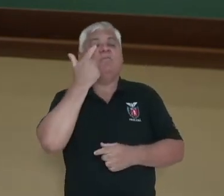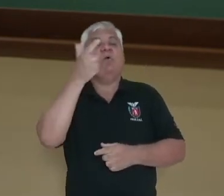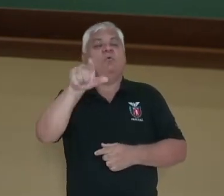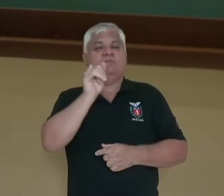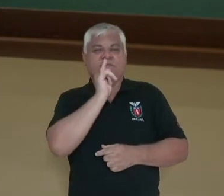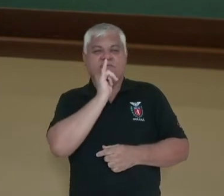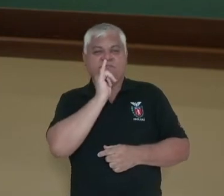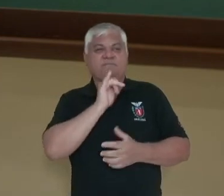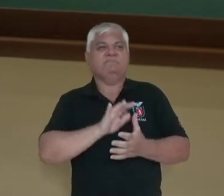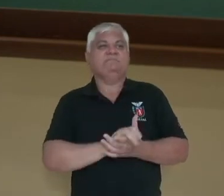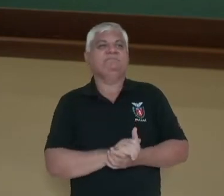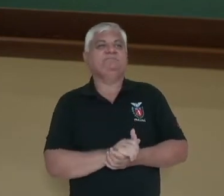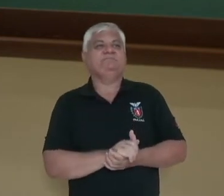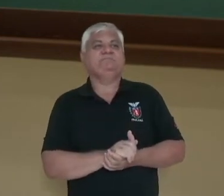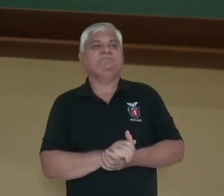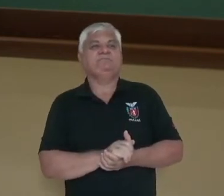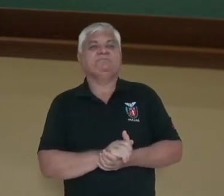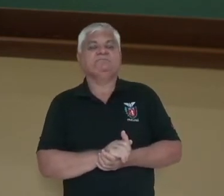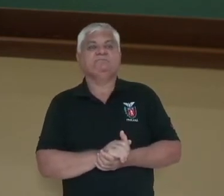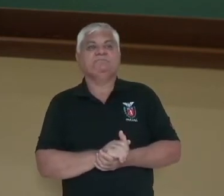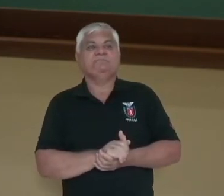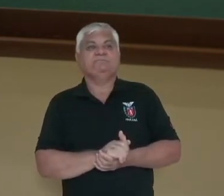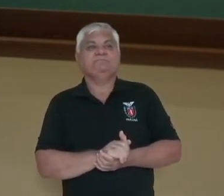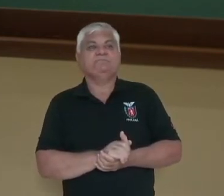ver mais alguns aqui para vocês gravarem, pessoal.